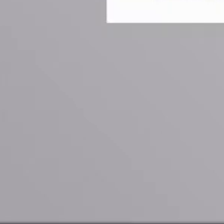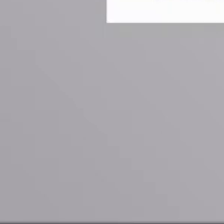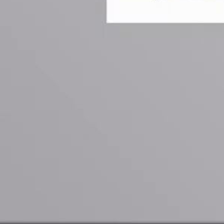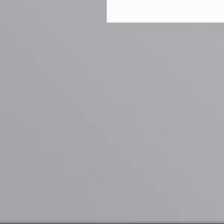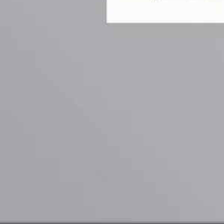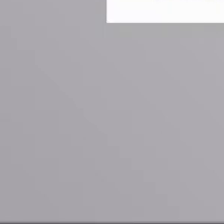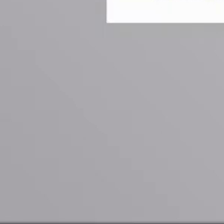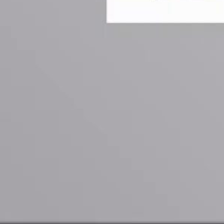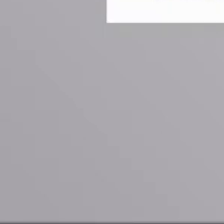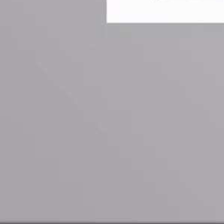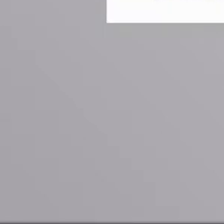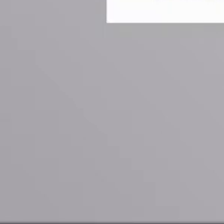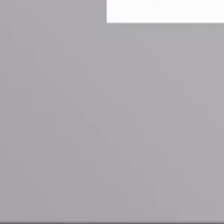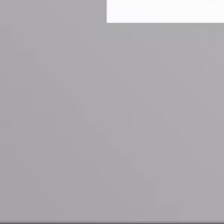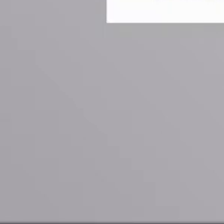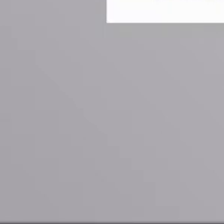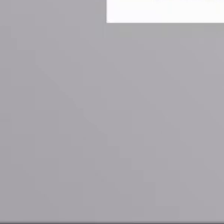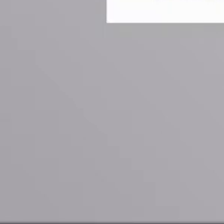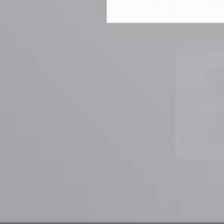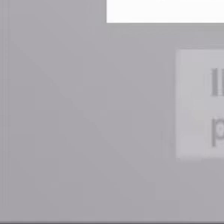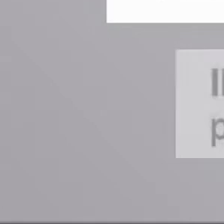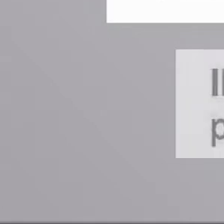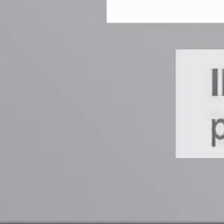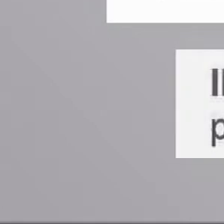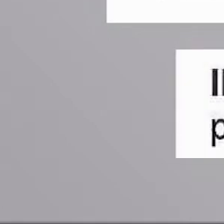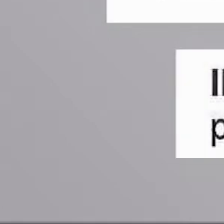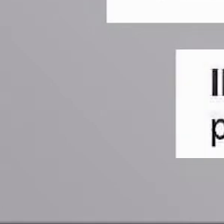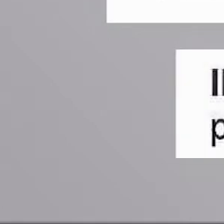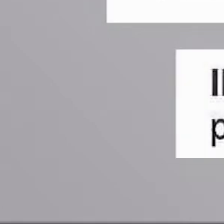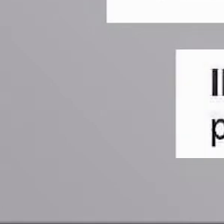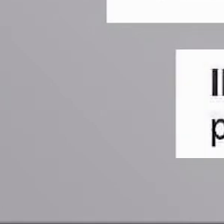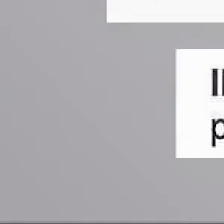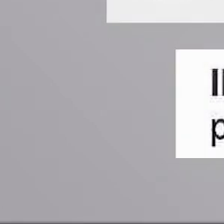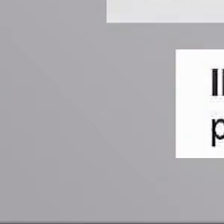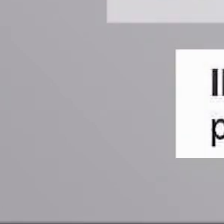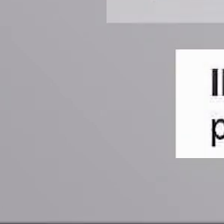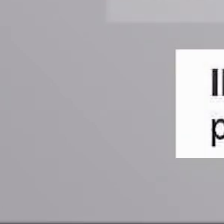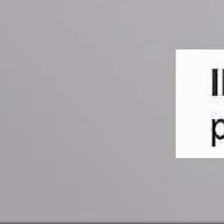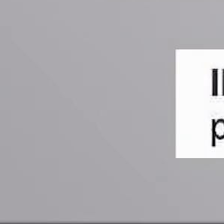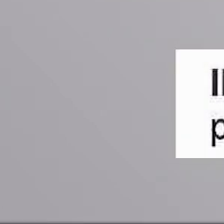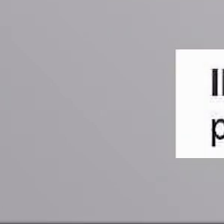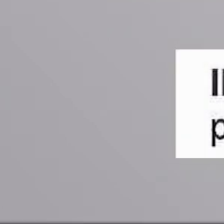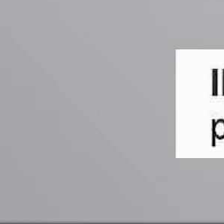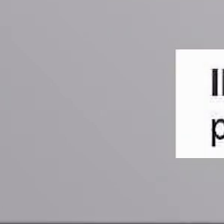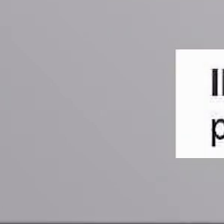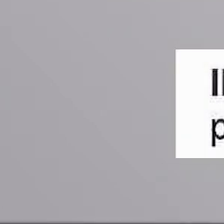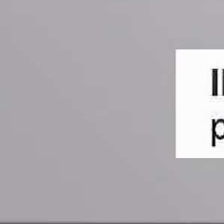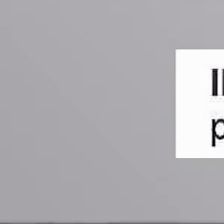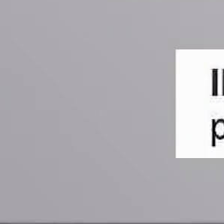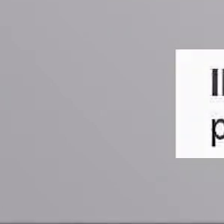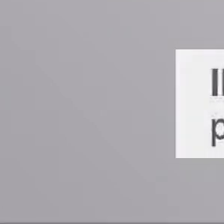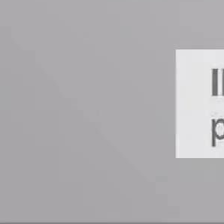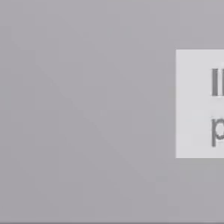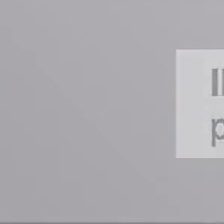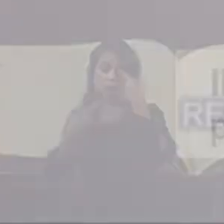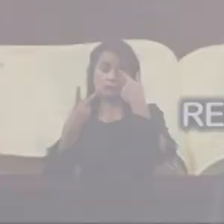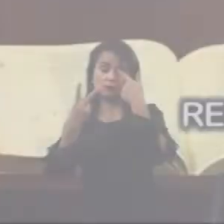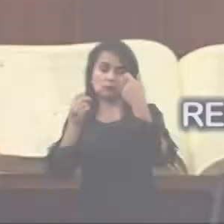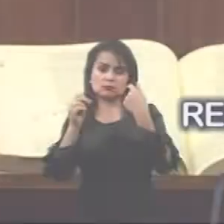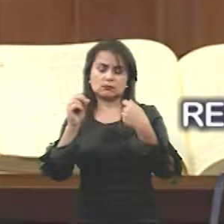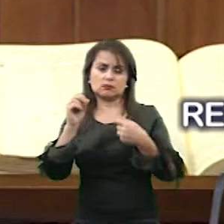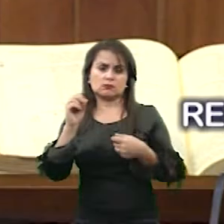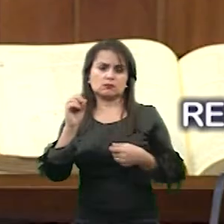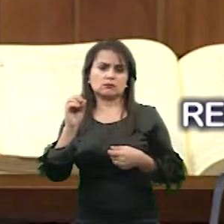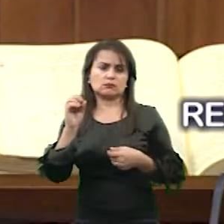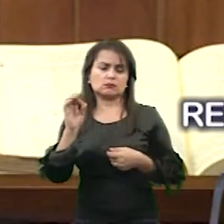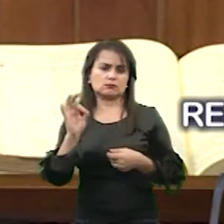de expediente em viagem a trabalho e até mesmo indo para escola faculdade para um curso pago pelo Município terá os mesmos